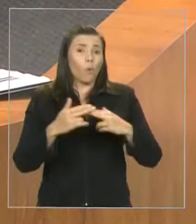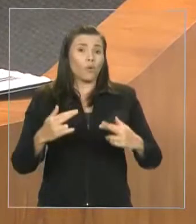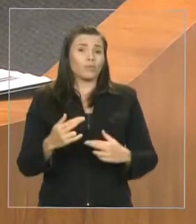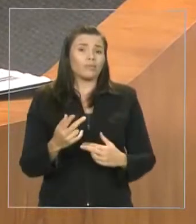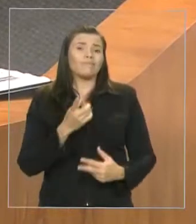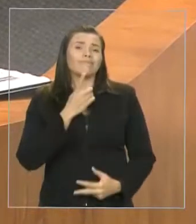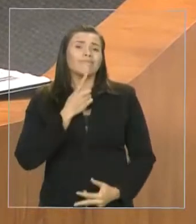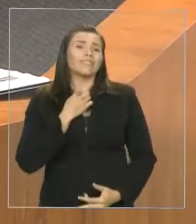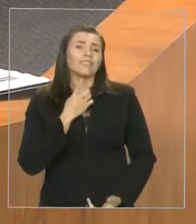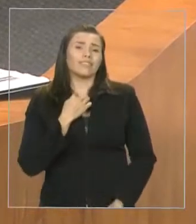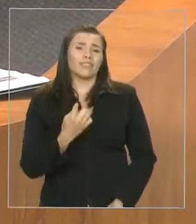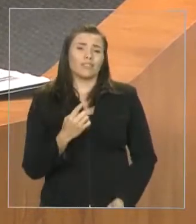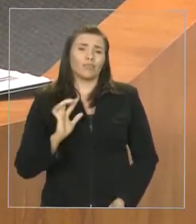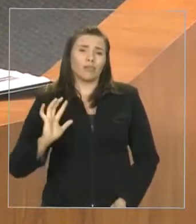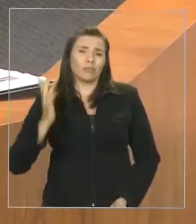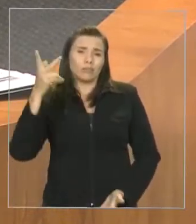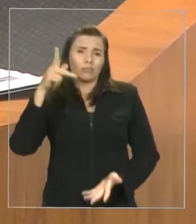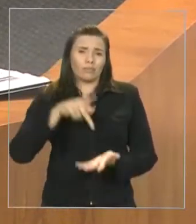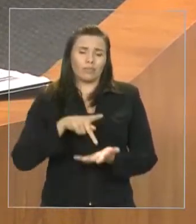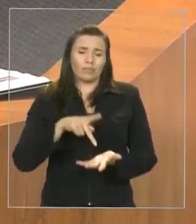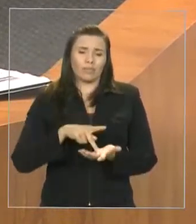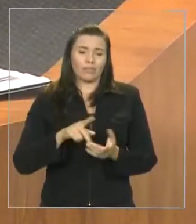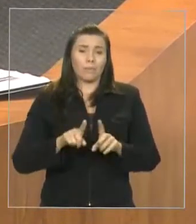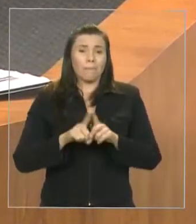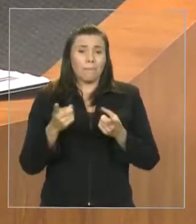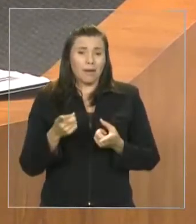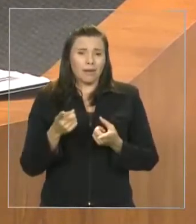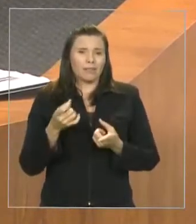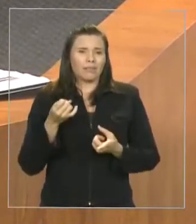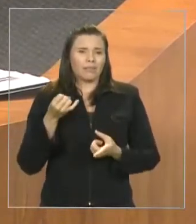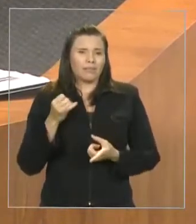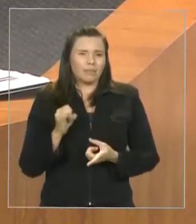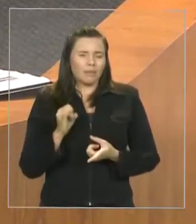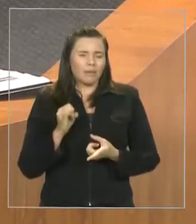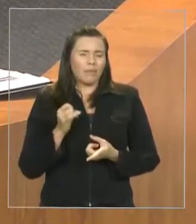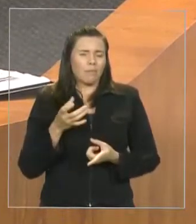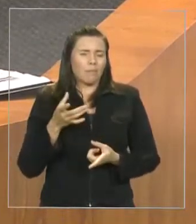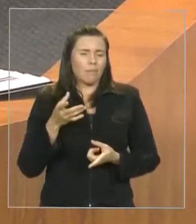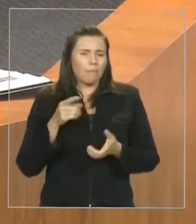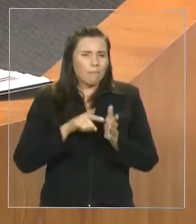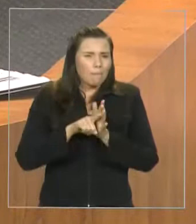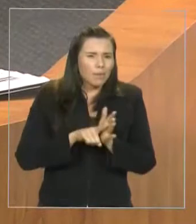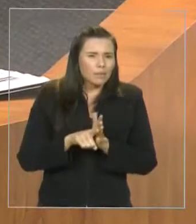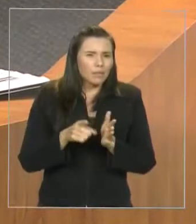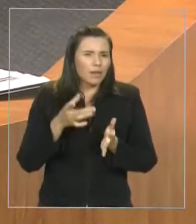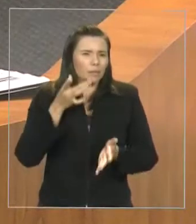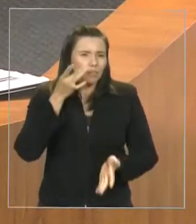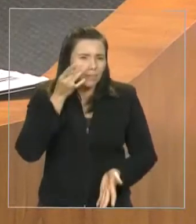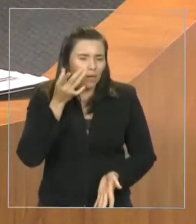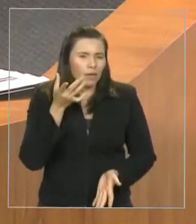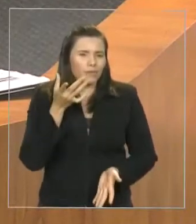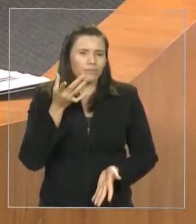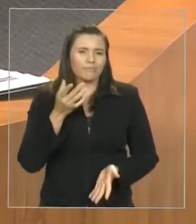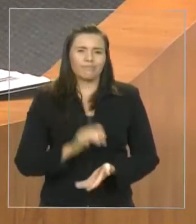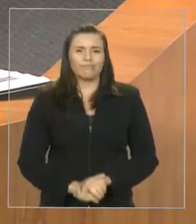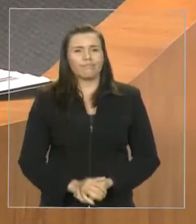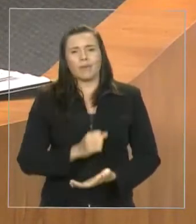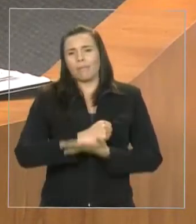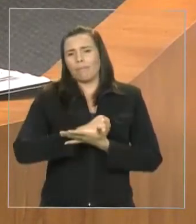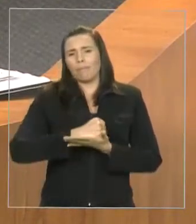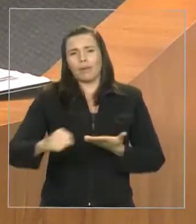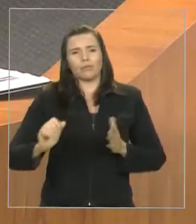erguida, mas que na realidade se foi inteiramente. E nessa destruição geral de